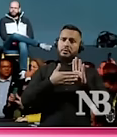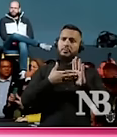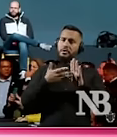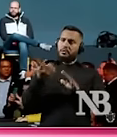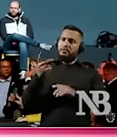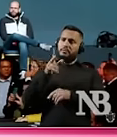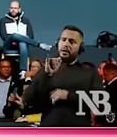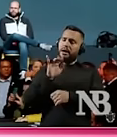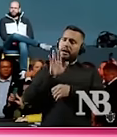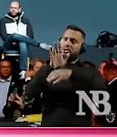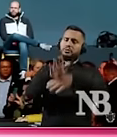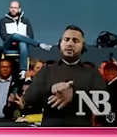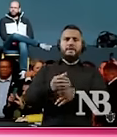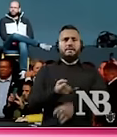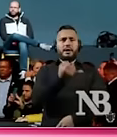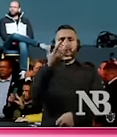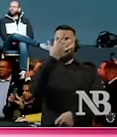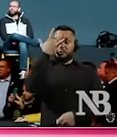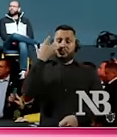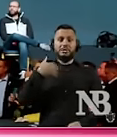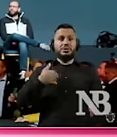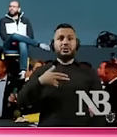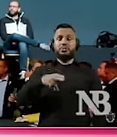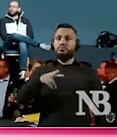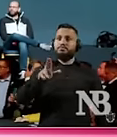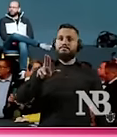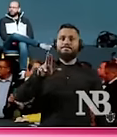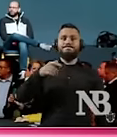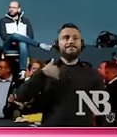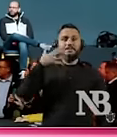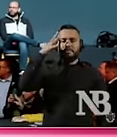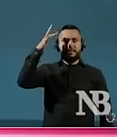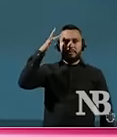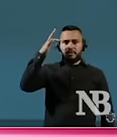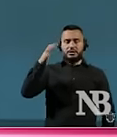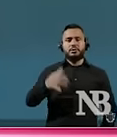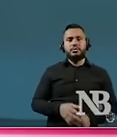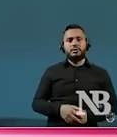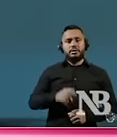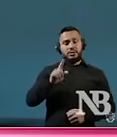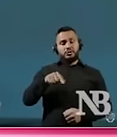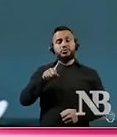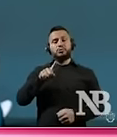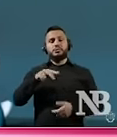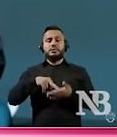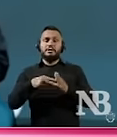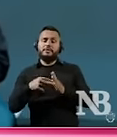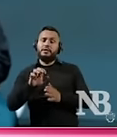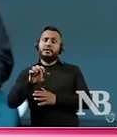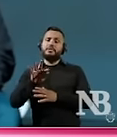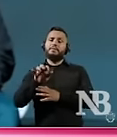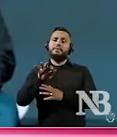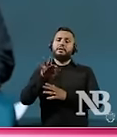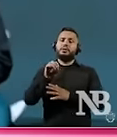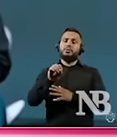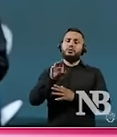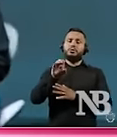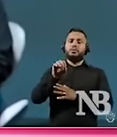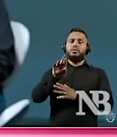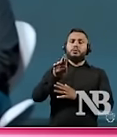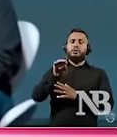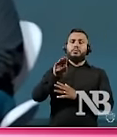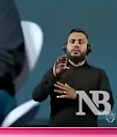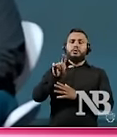dia poderá ser alcançada. Isso sim é um efeito borboleta de uma pequena decisão que ele tomou. Imagina ele fala, não, quer